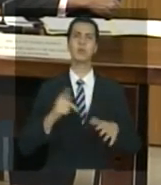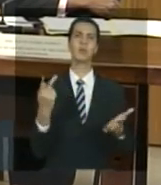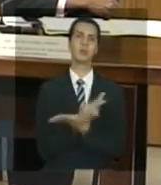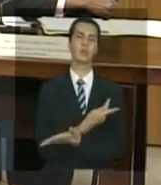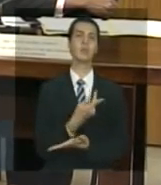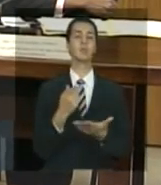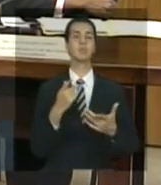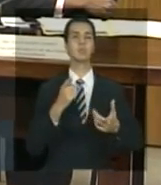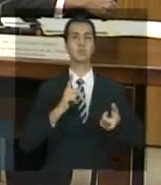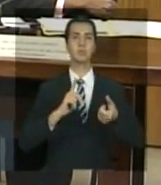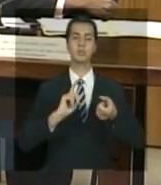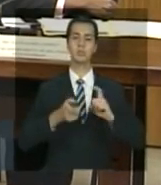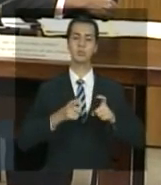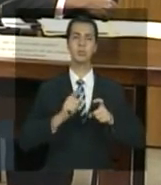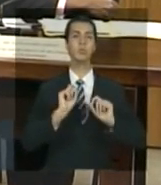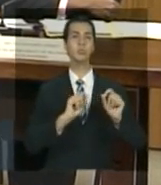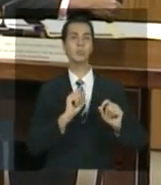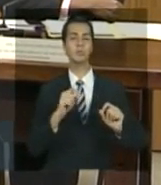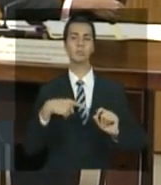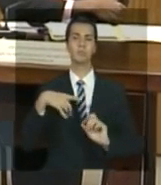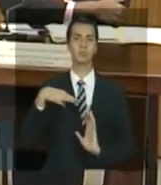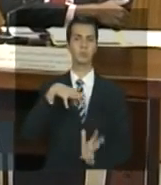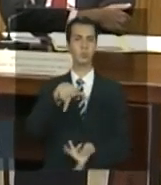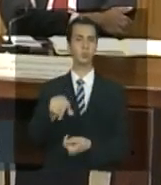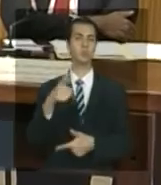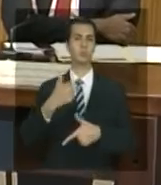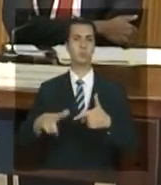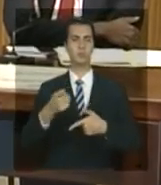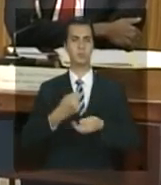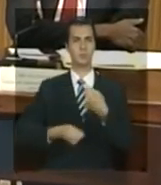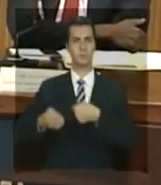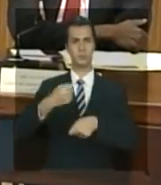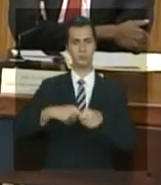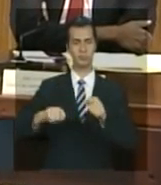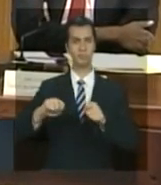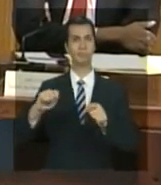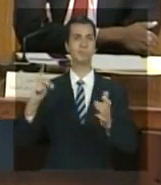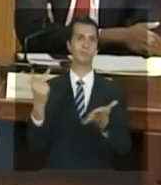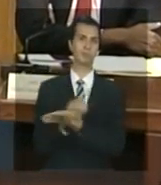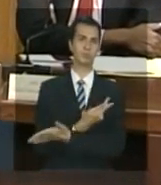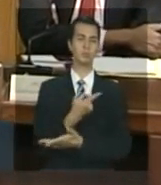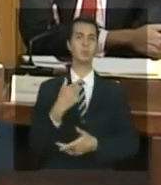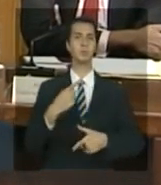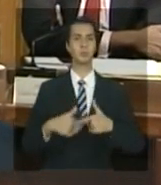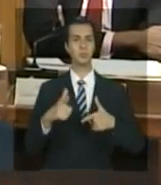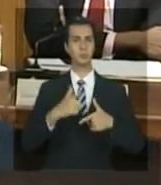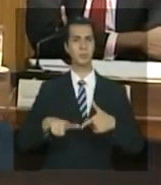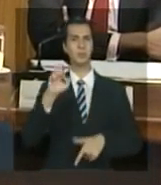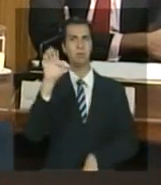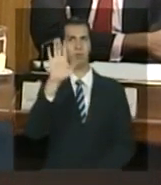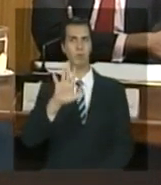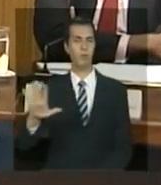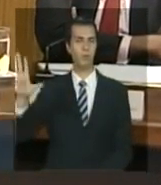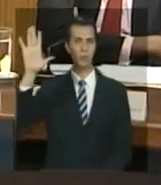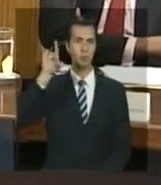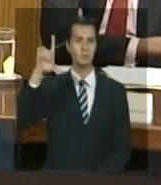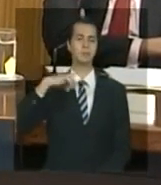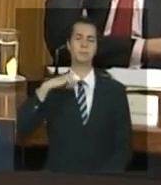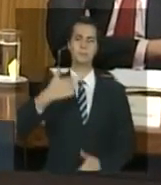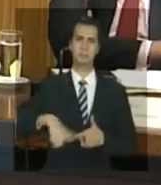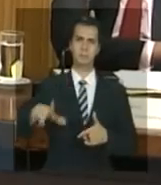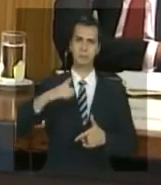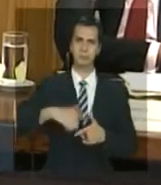ainda sensível do desenvolvimento da economia mundial, com a crise do euro ainda sem ter um